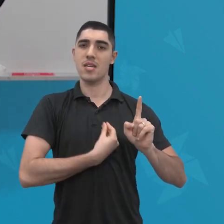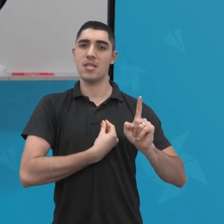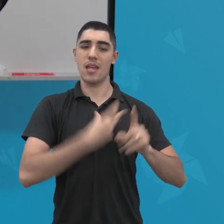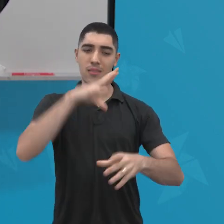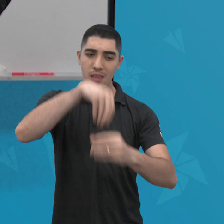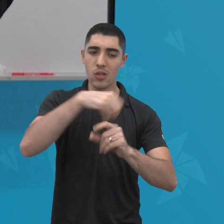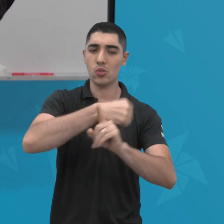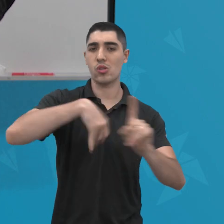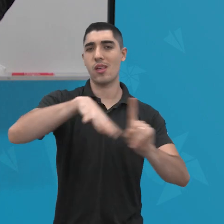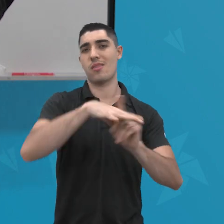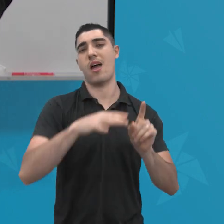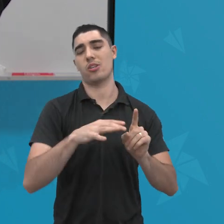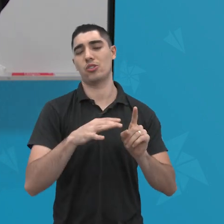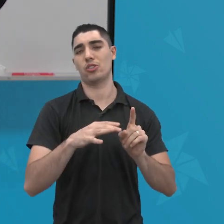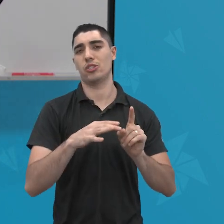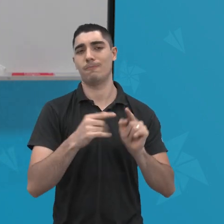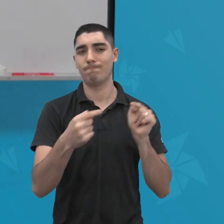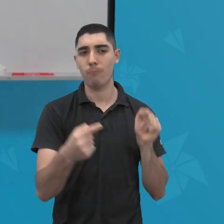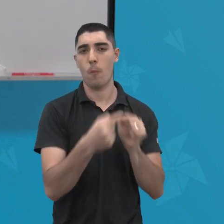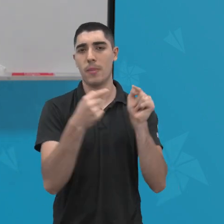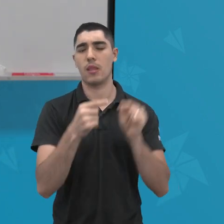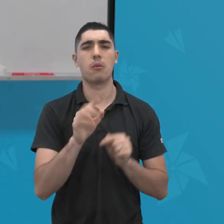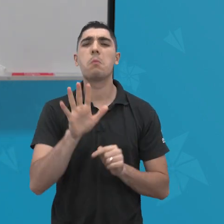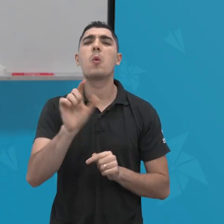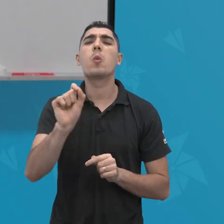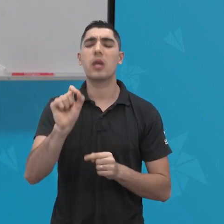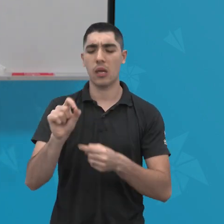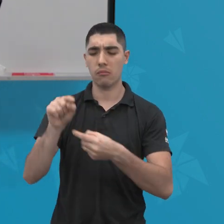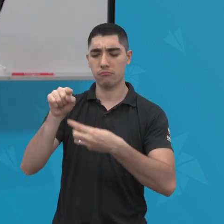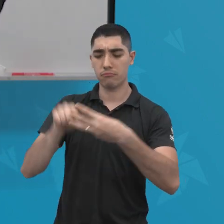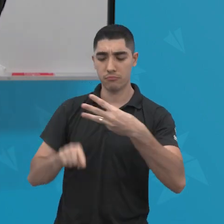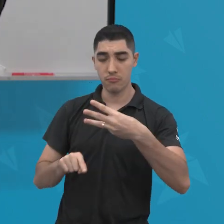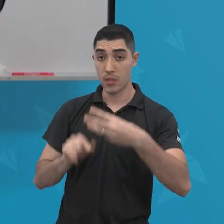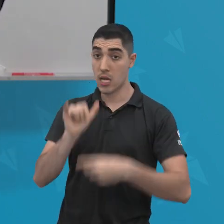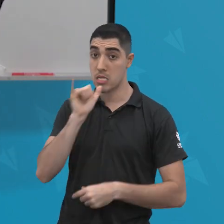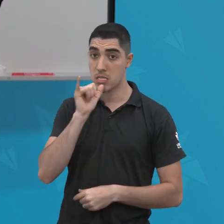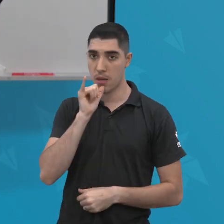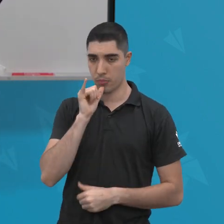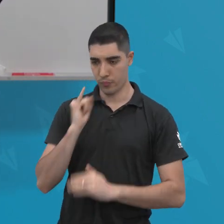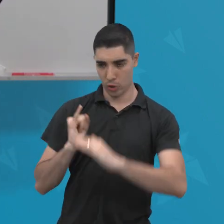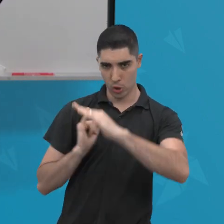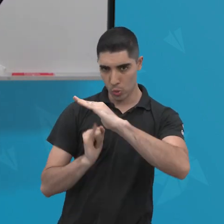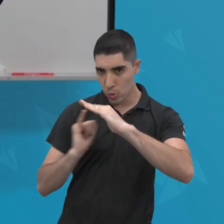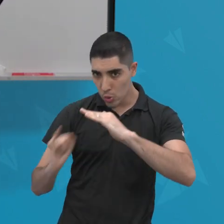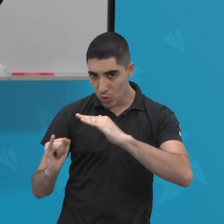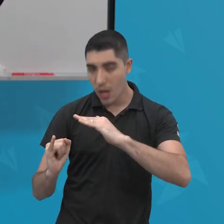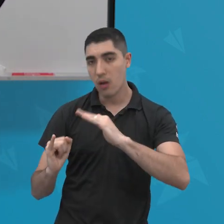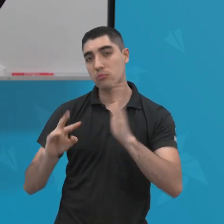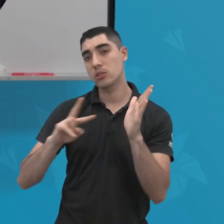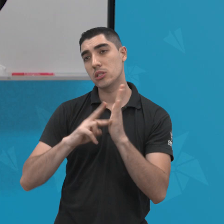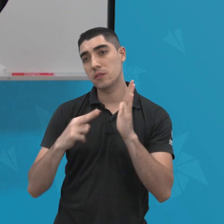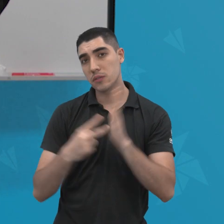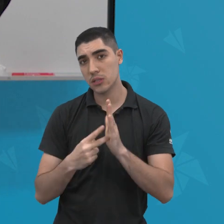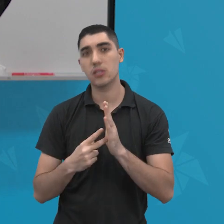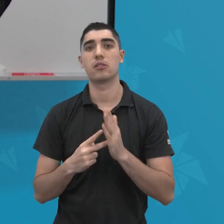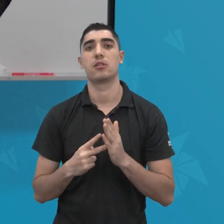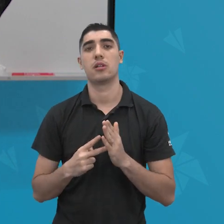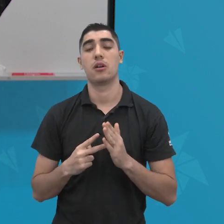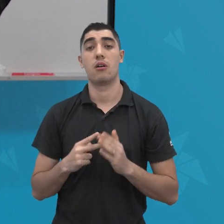sociais. O que significa isso? Pensar uma instituição significa